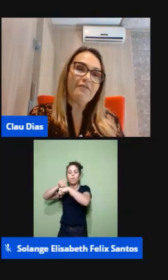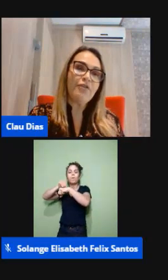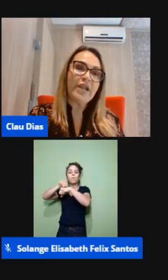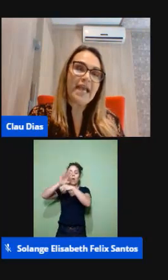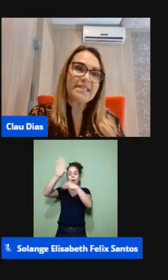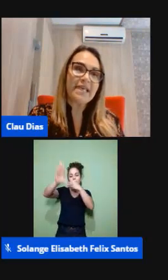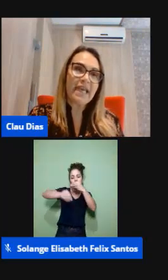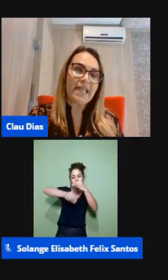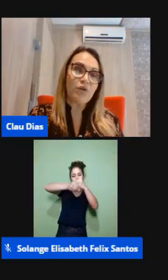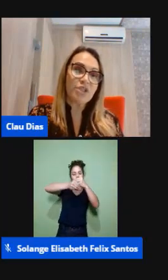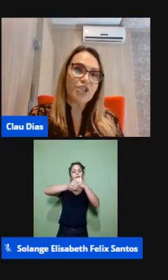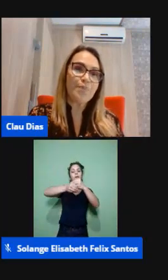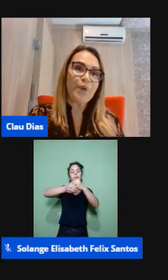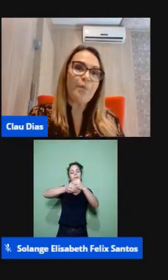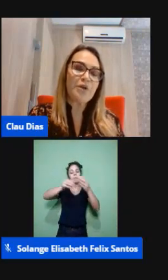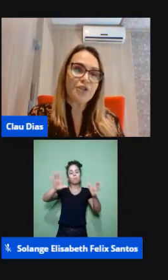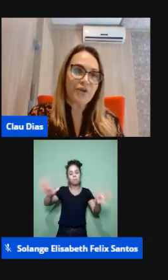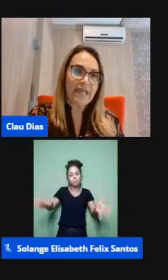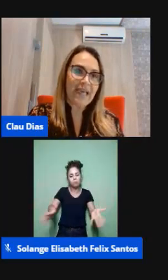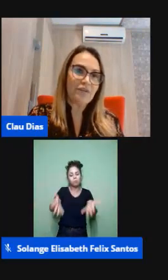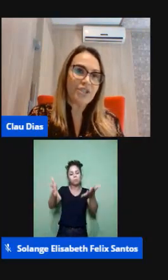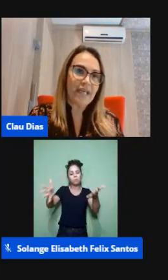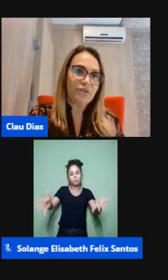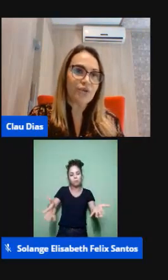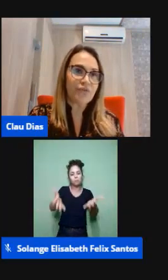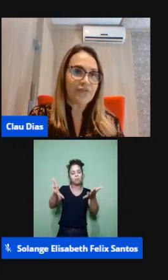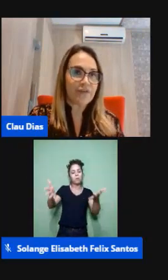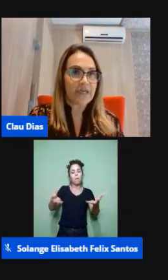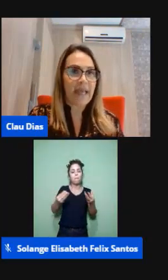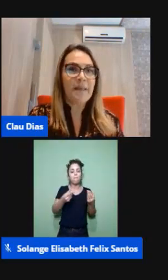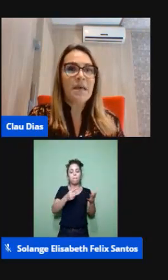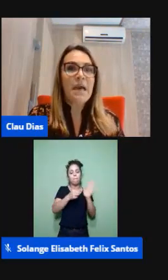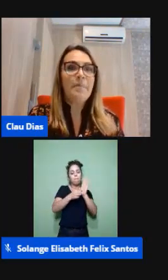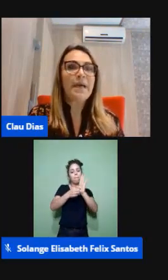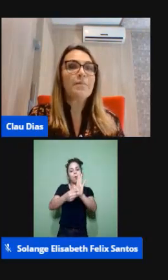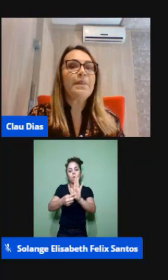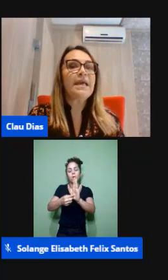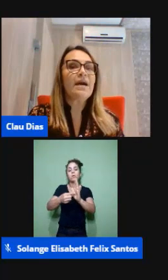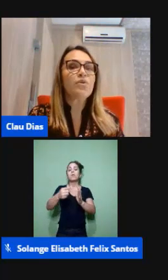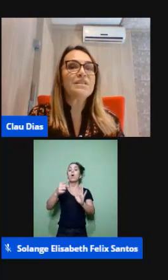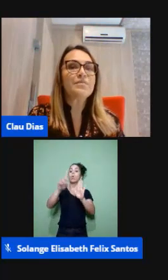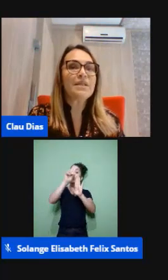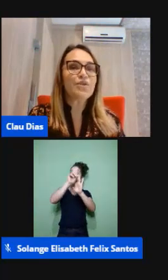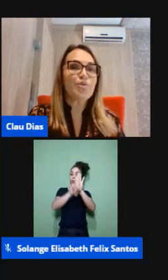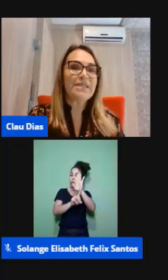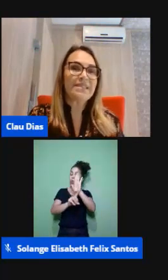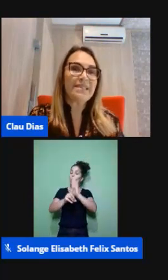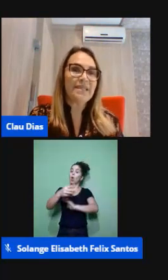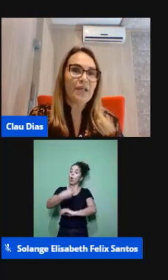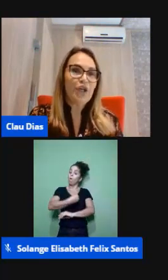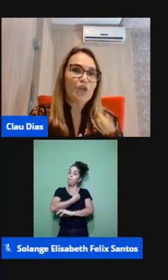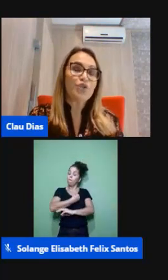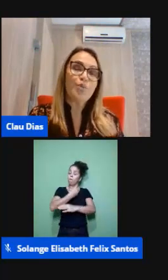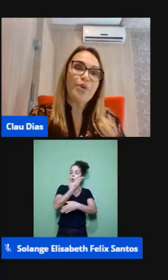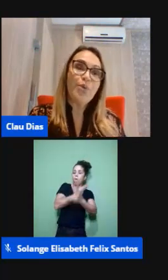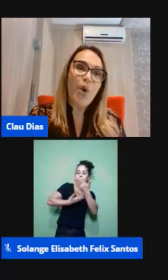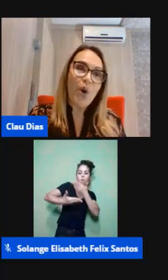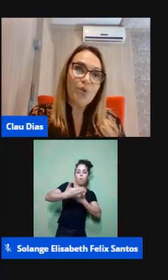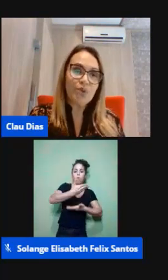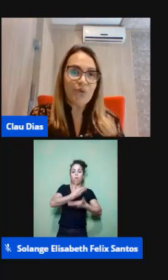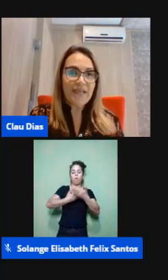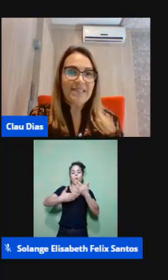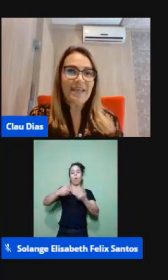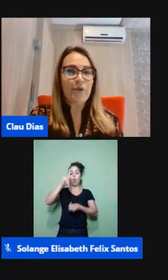gente favorece a ela, quando a gente proporciona a ela o direito de conviver, né? Para ampliar o conhecimento sobre si, sobre